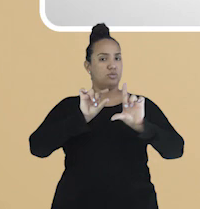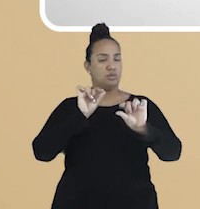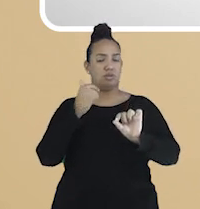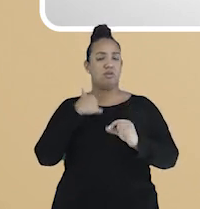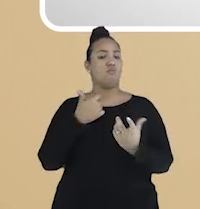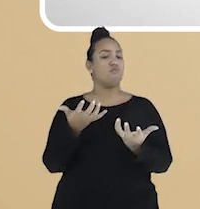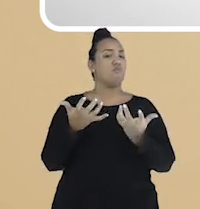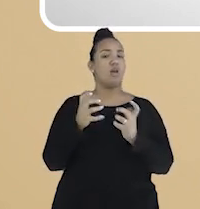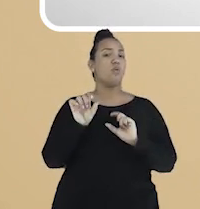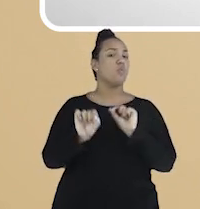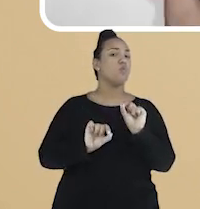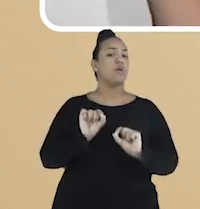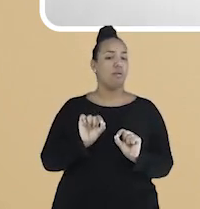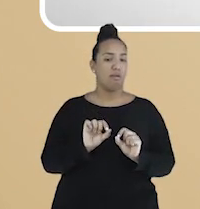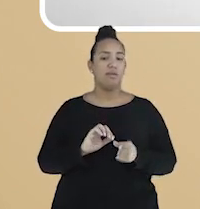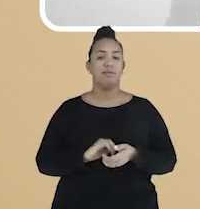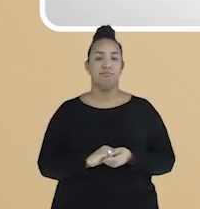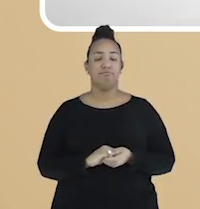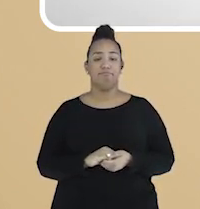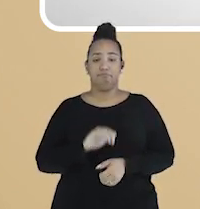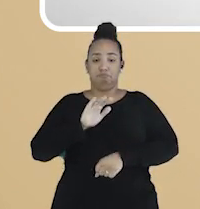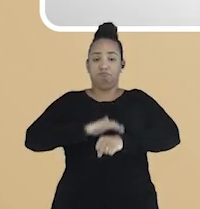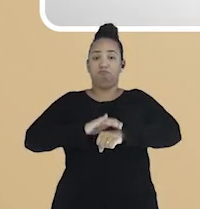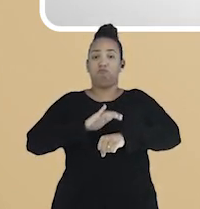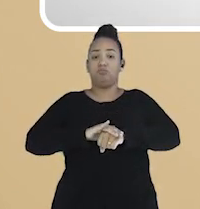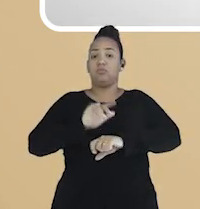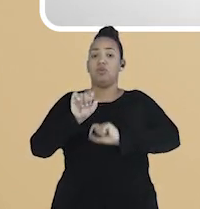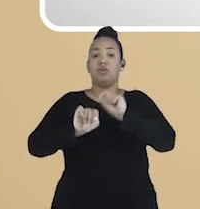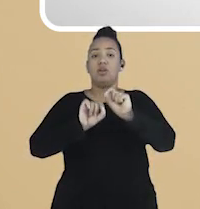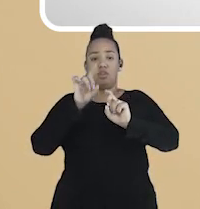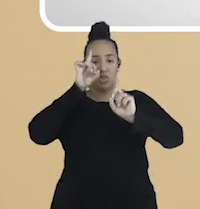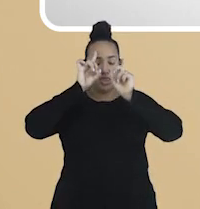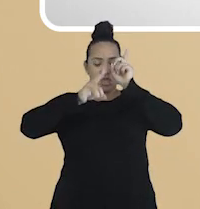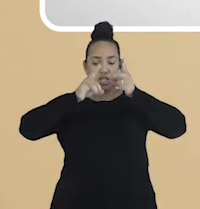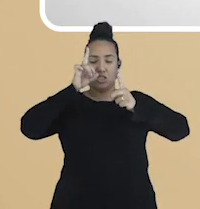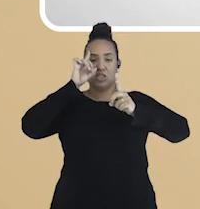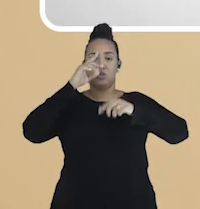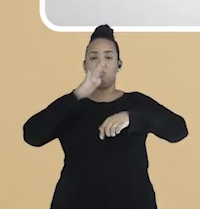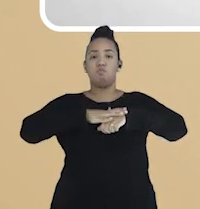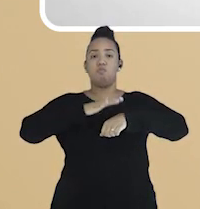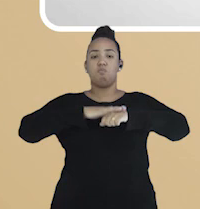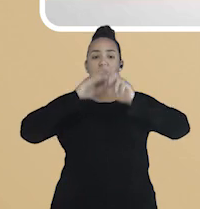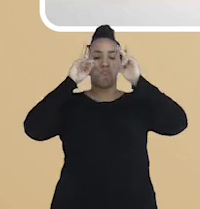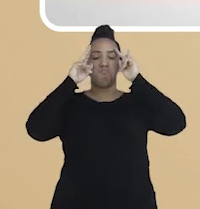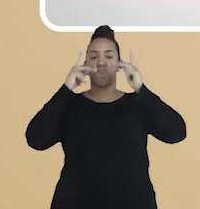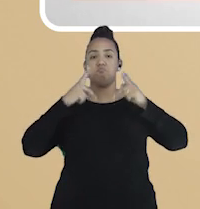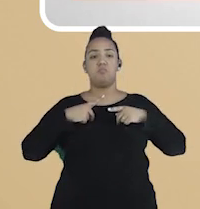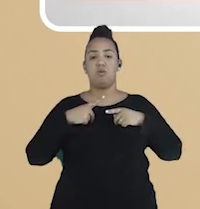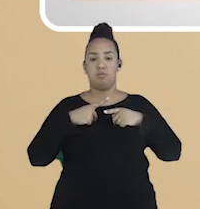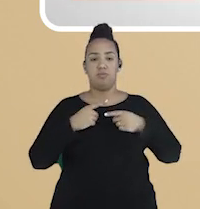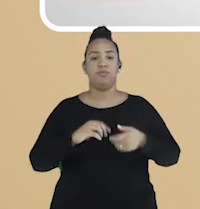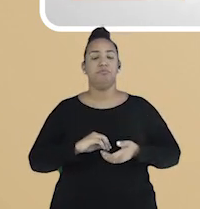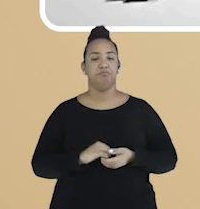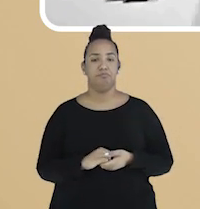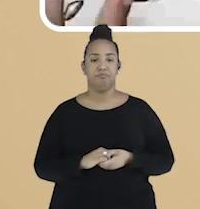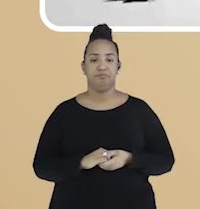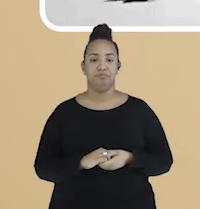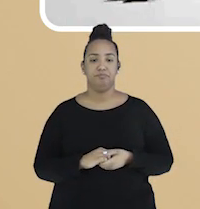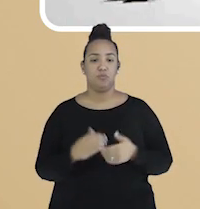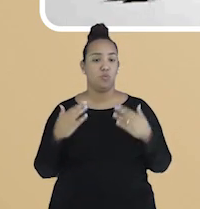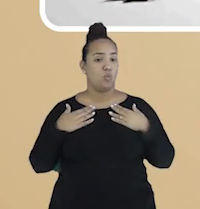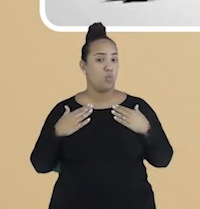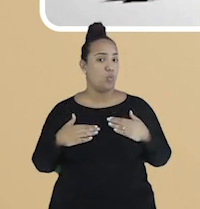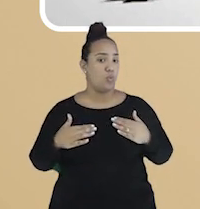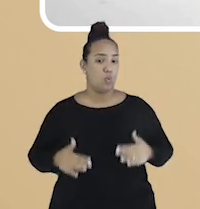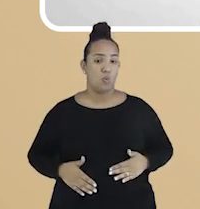quer e como você quer. Empoderar é poder decidir sobre assuntos que afetam a sua vida, o